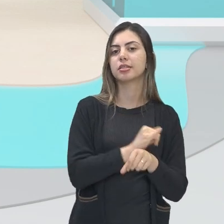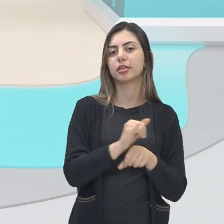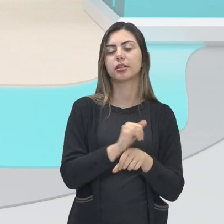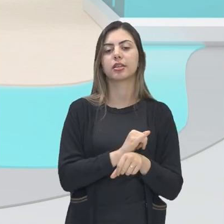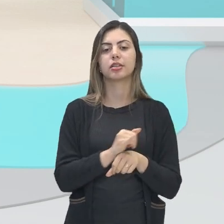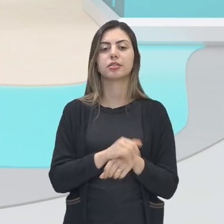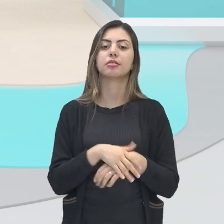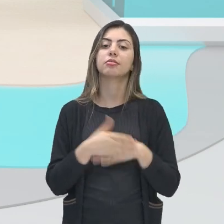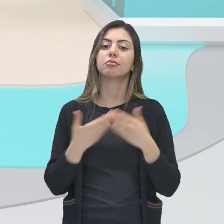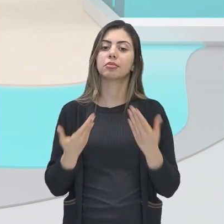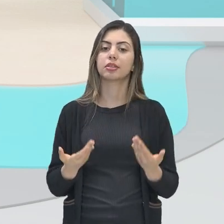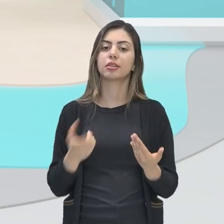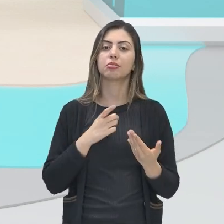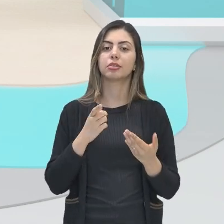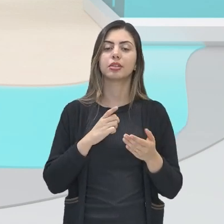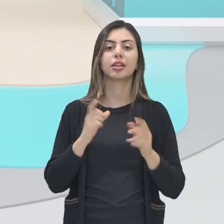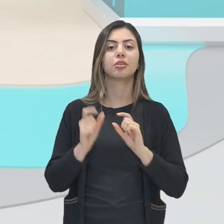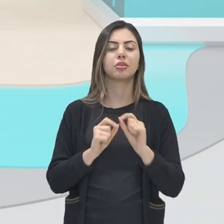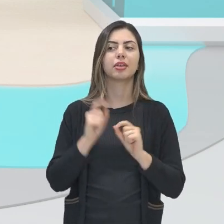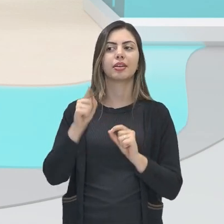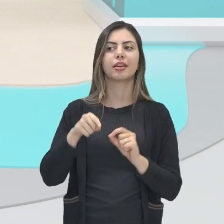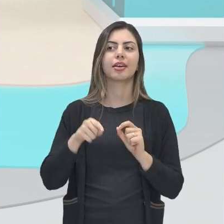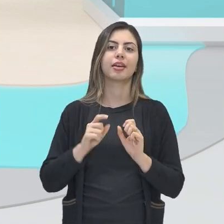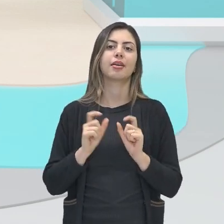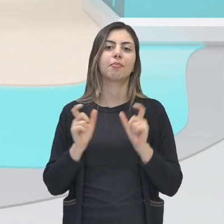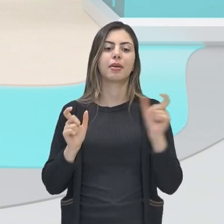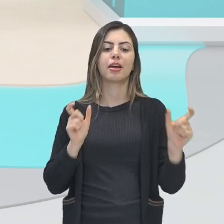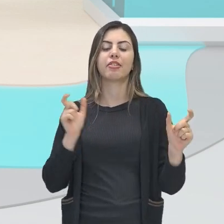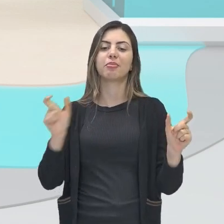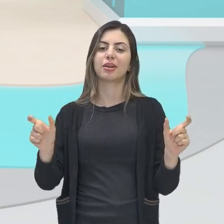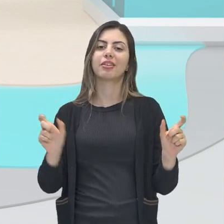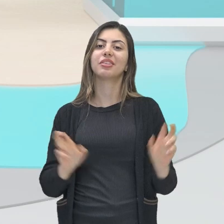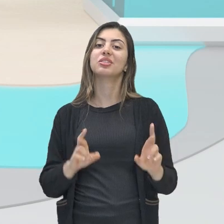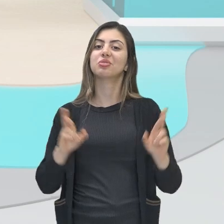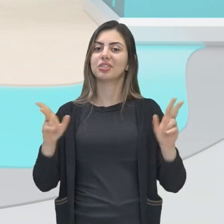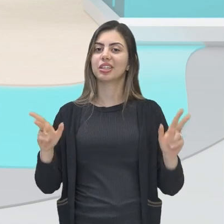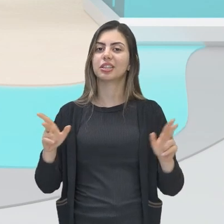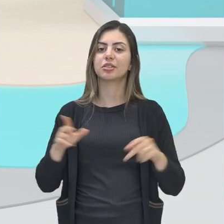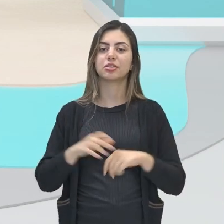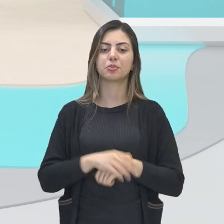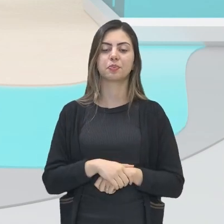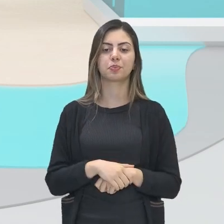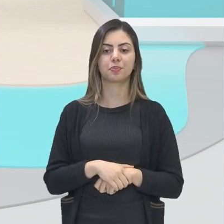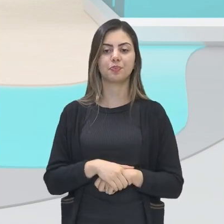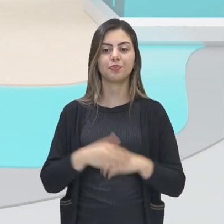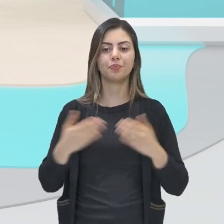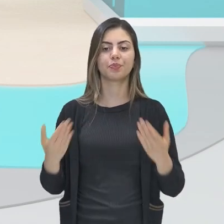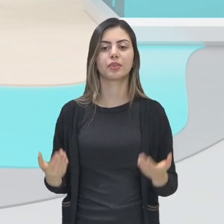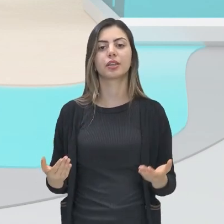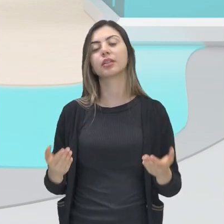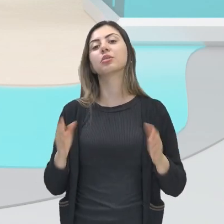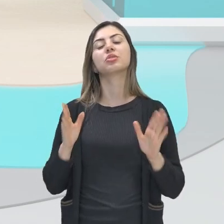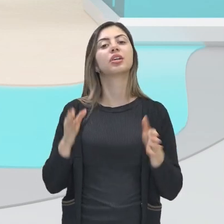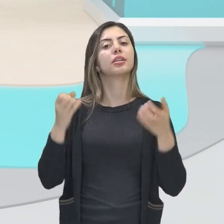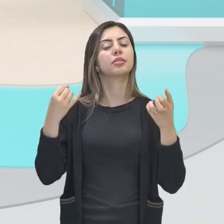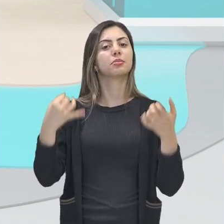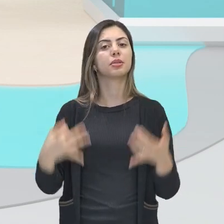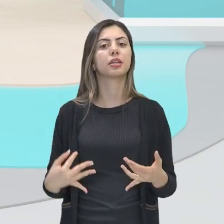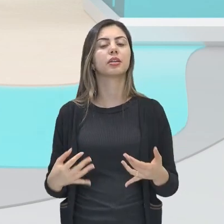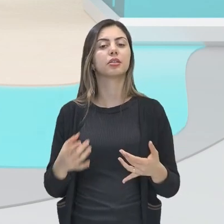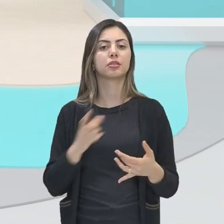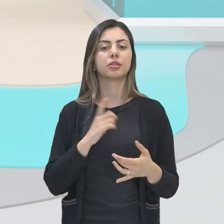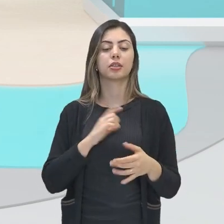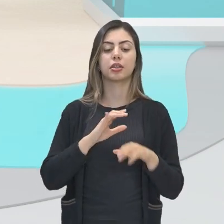isso que houve essa divergência assim, entre o tênis de mesa e o ping-pong. Então, tratando especificamente do tênis de